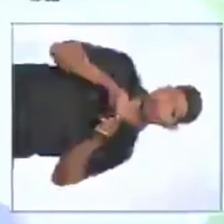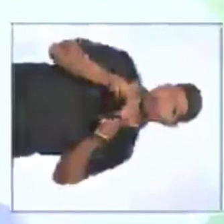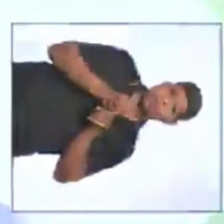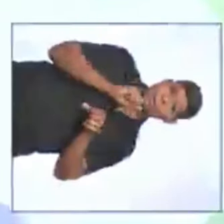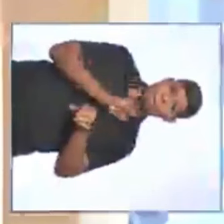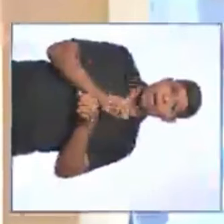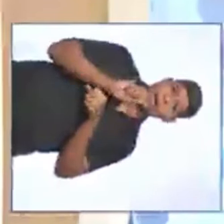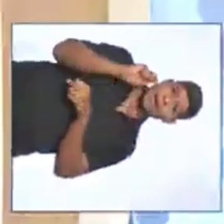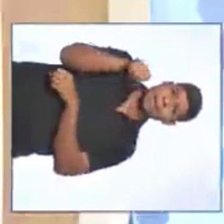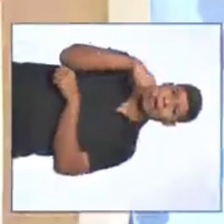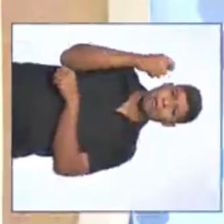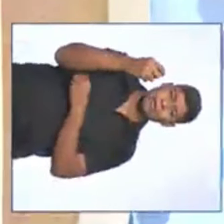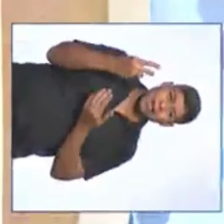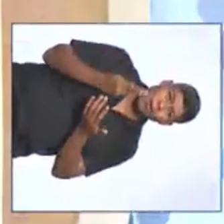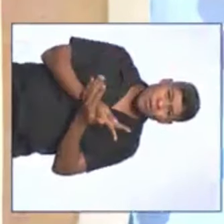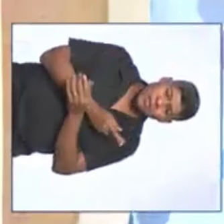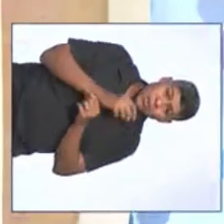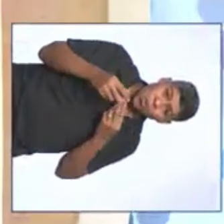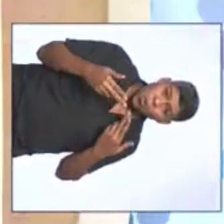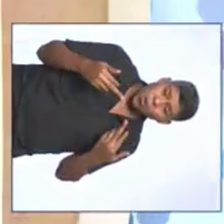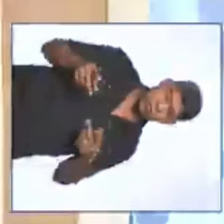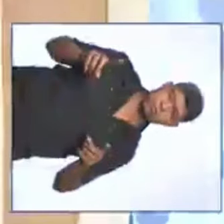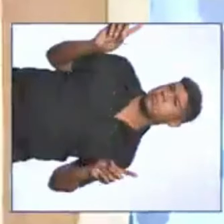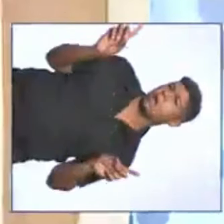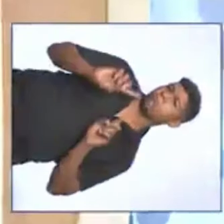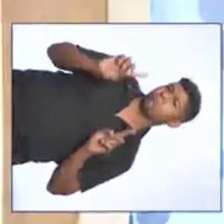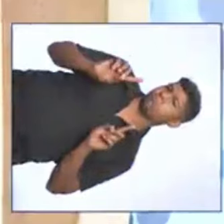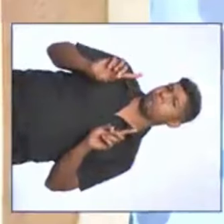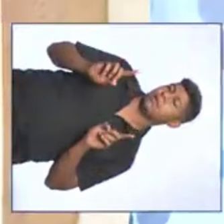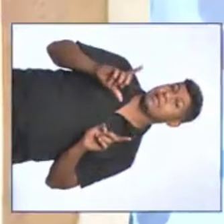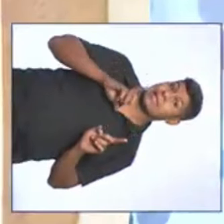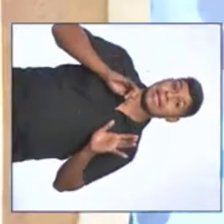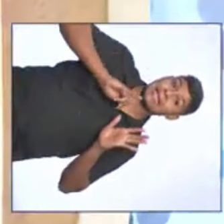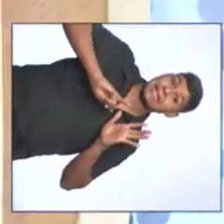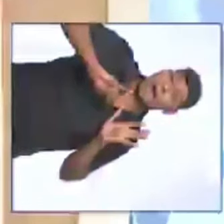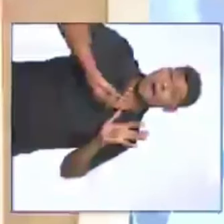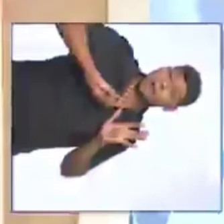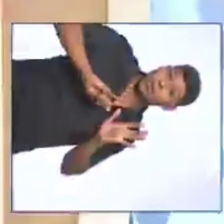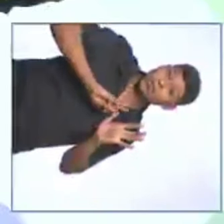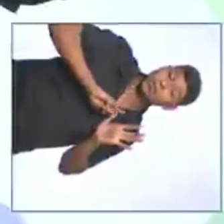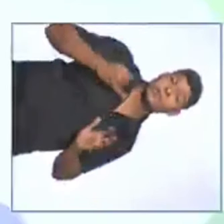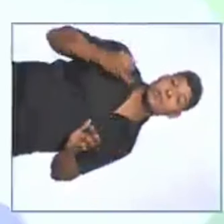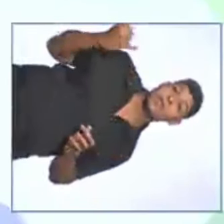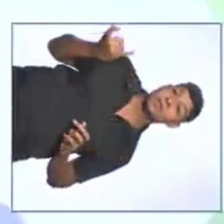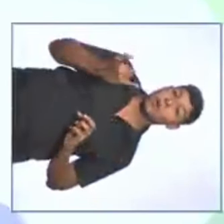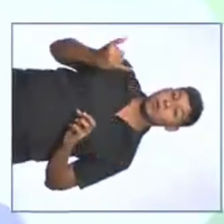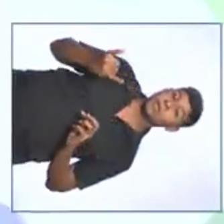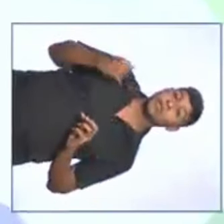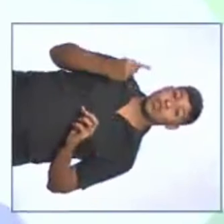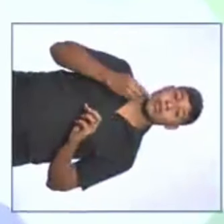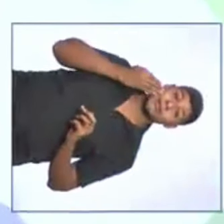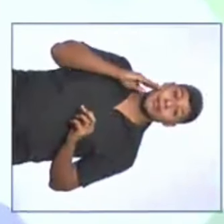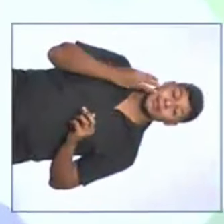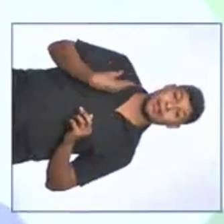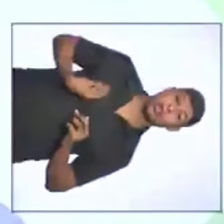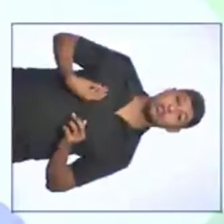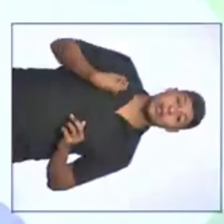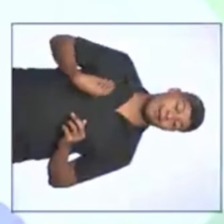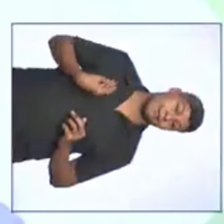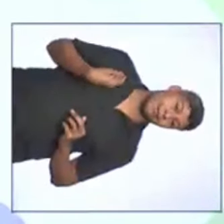Paulista e fica olhando o que está acontecendo? Na verdade, não. A gente usa dados e esses dados são muito importantes para a gente entender a nossa realidade.